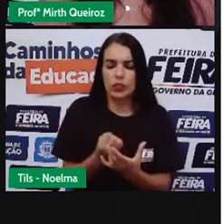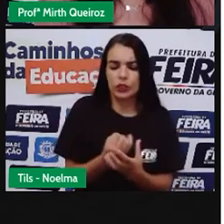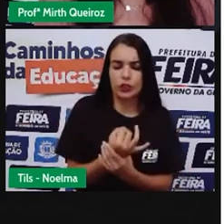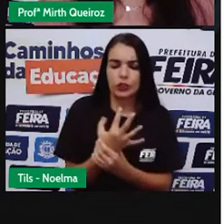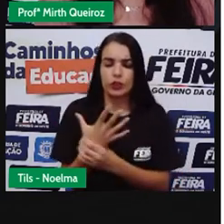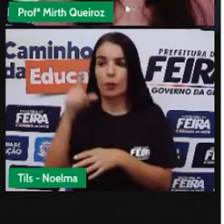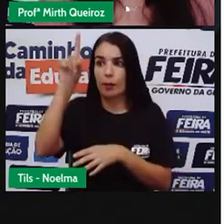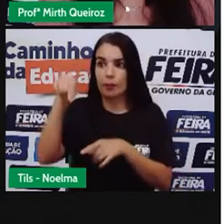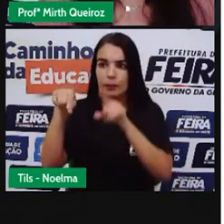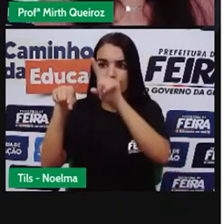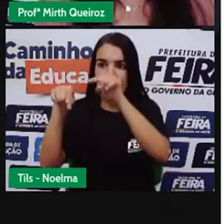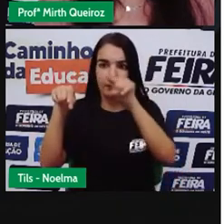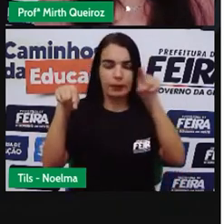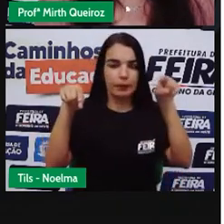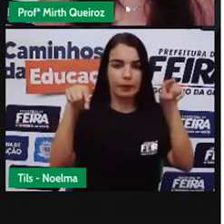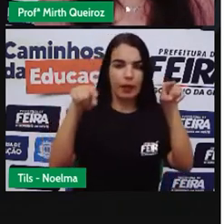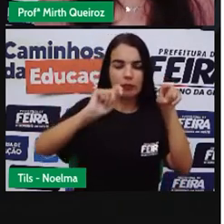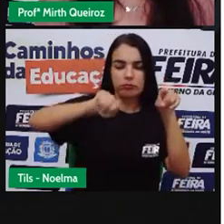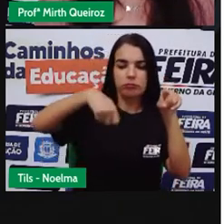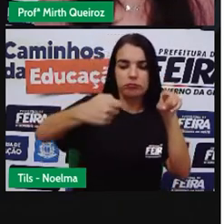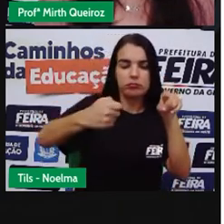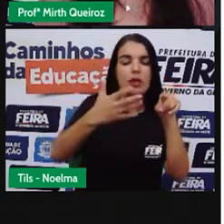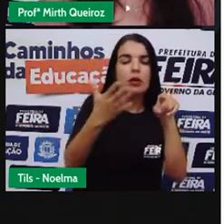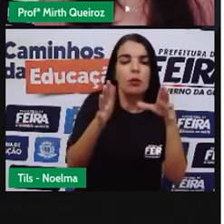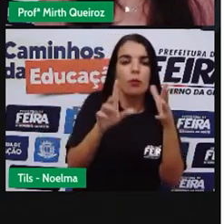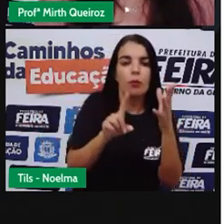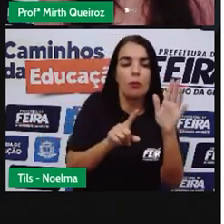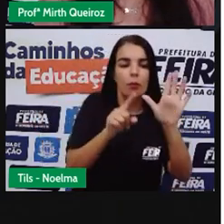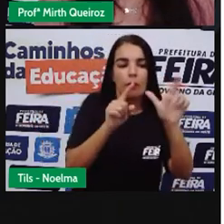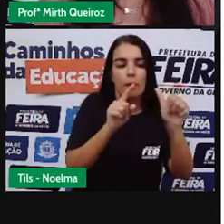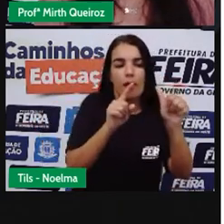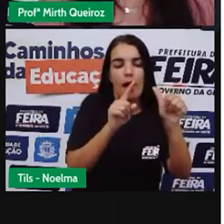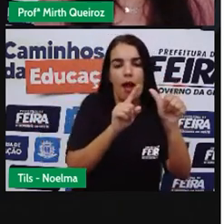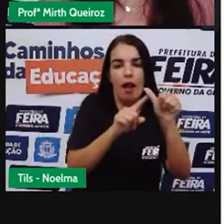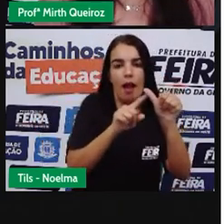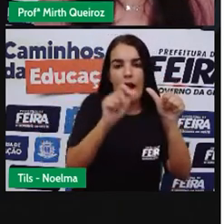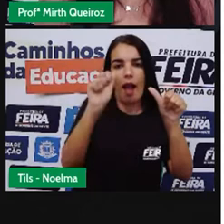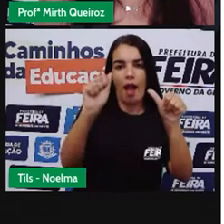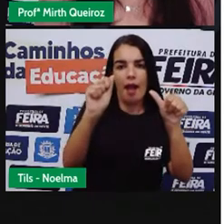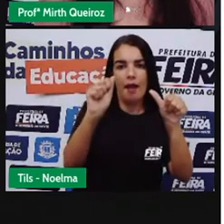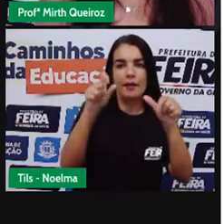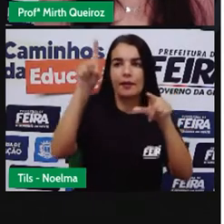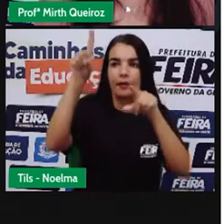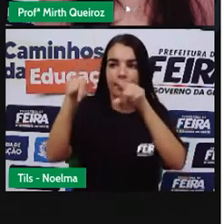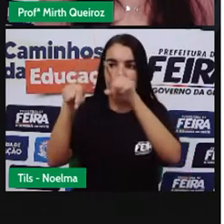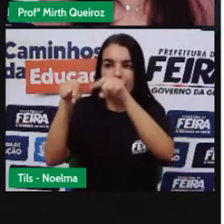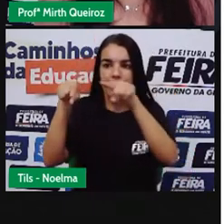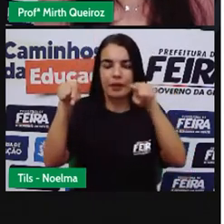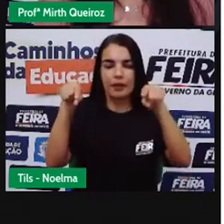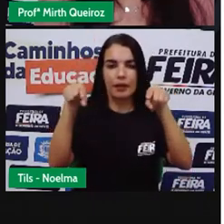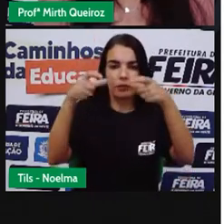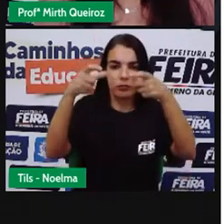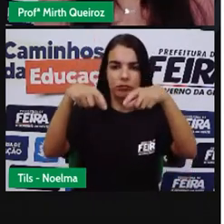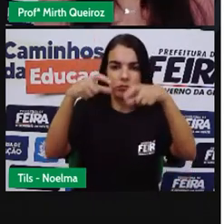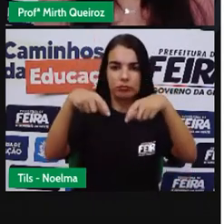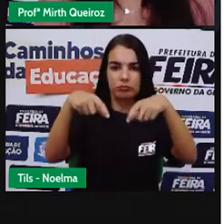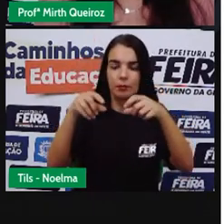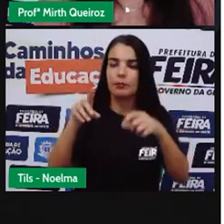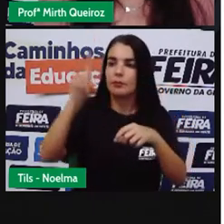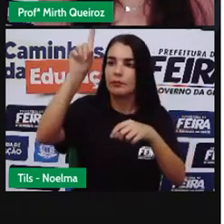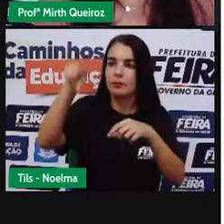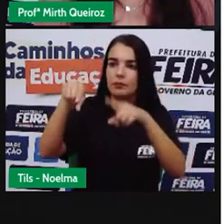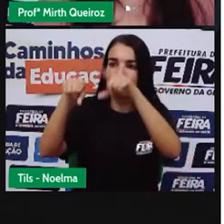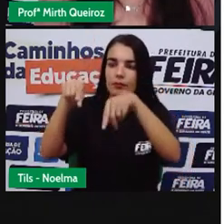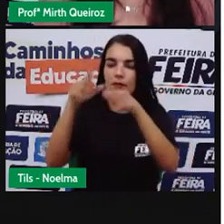ilustrado a seguir? A, gráfico de setores. B. Gráfico de